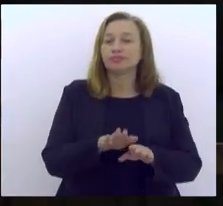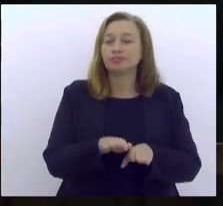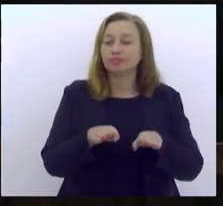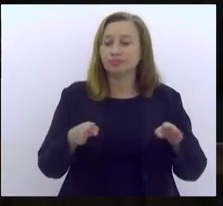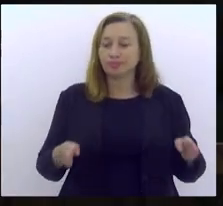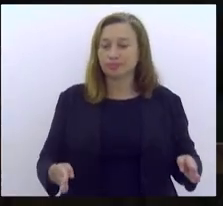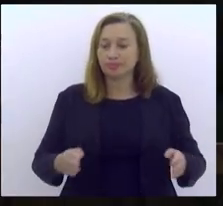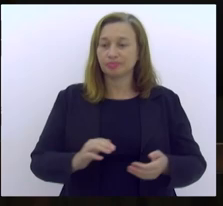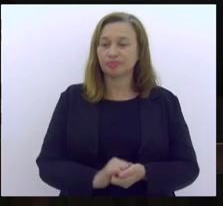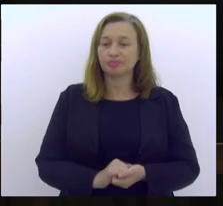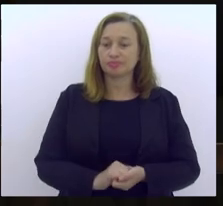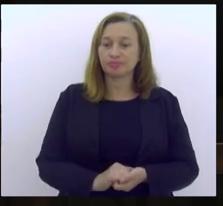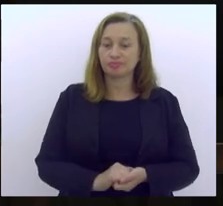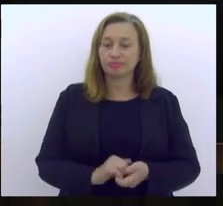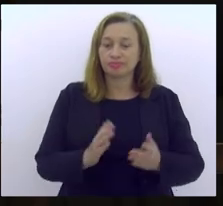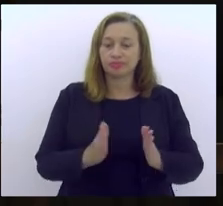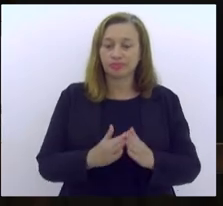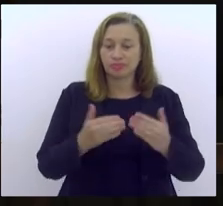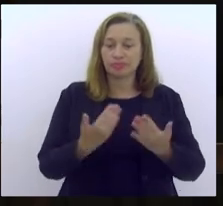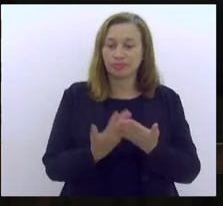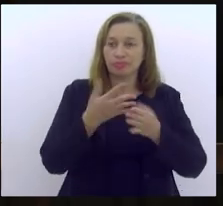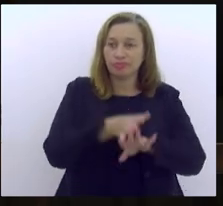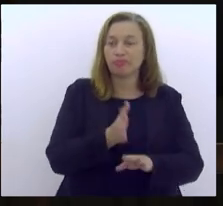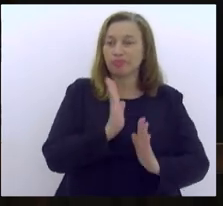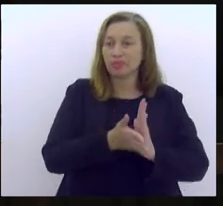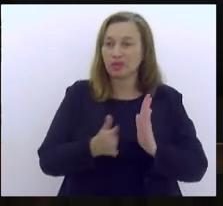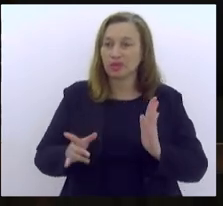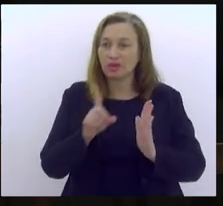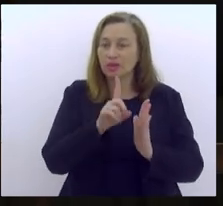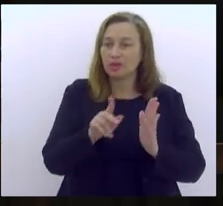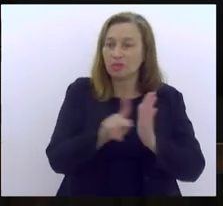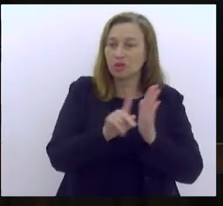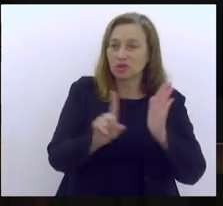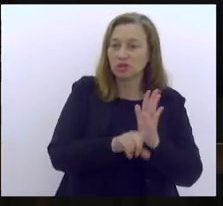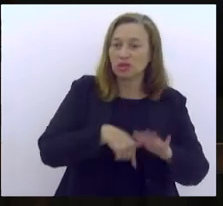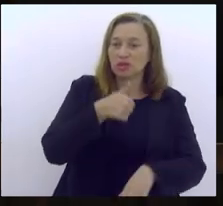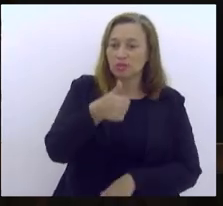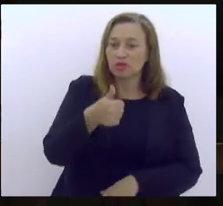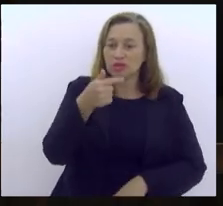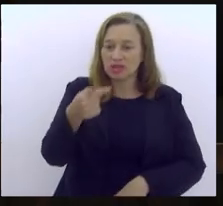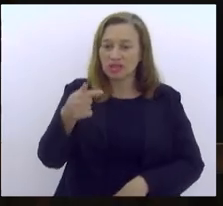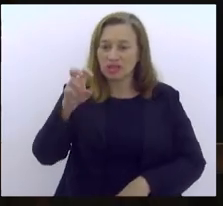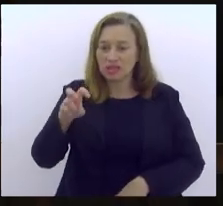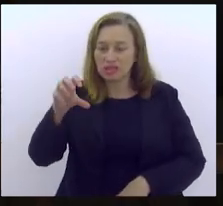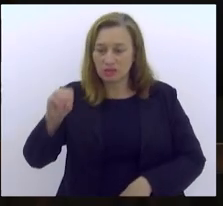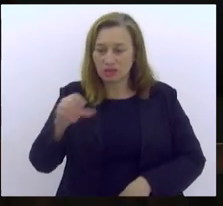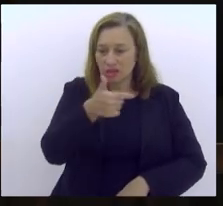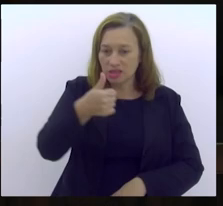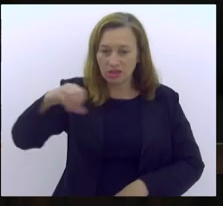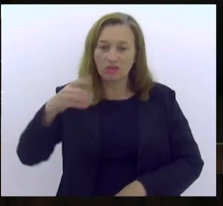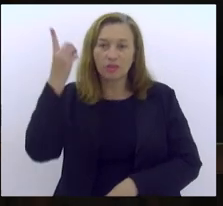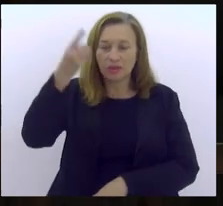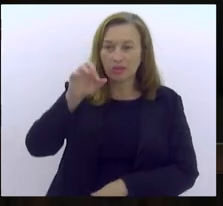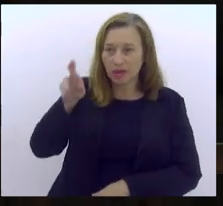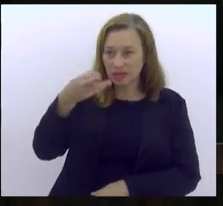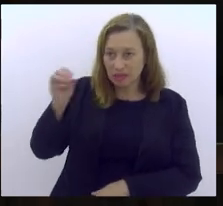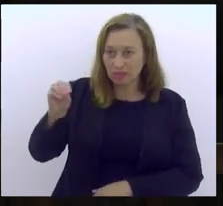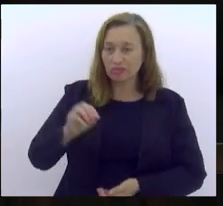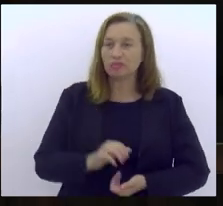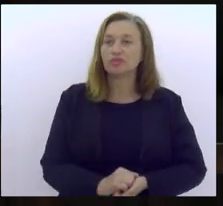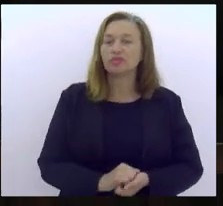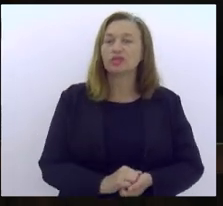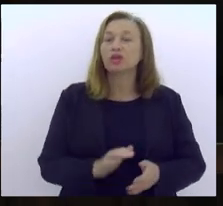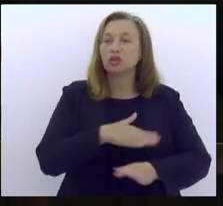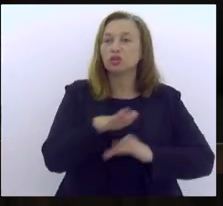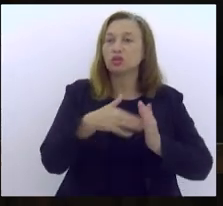mesa o seguinte requerimento. Requer a inclusão na ordem do dia do projeto de lei 1759, deputado Brazão.